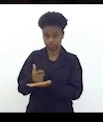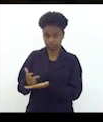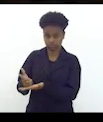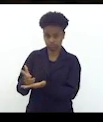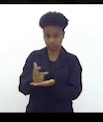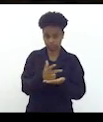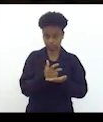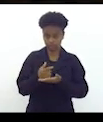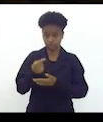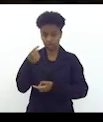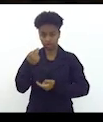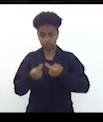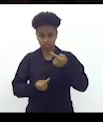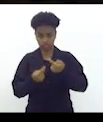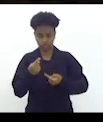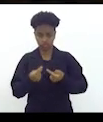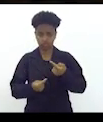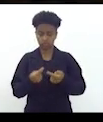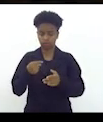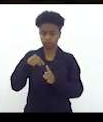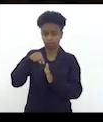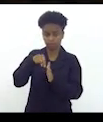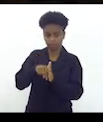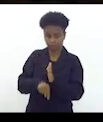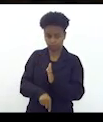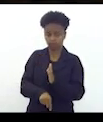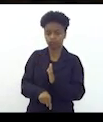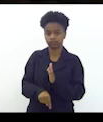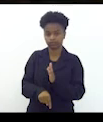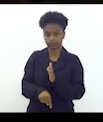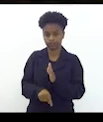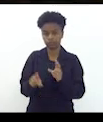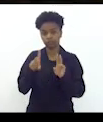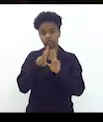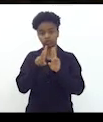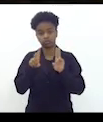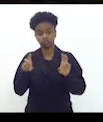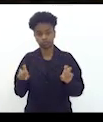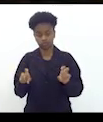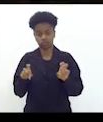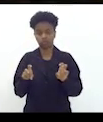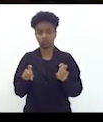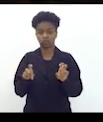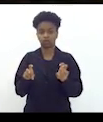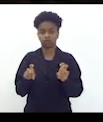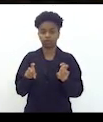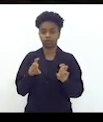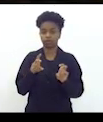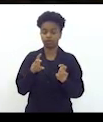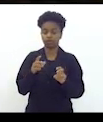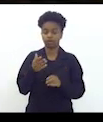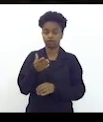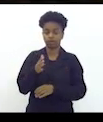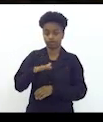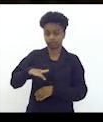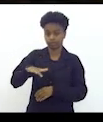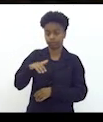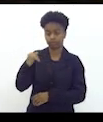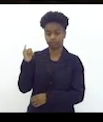Discussão bastante profunda sobre um tema de alta relevância